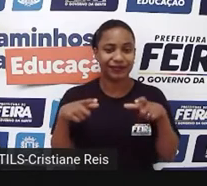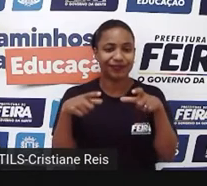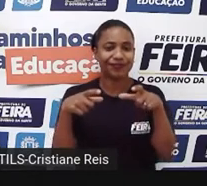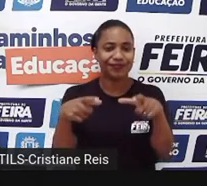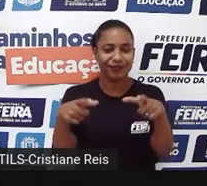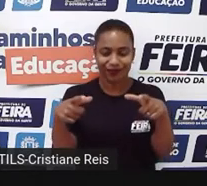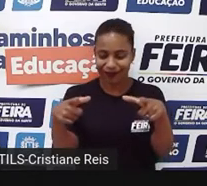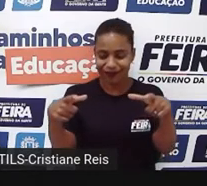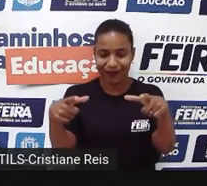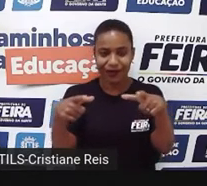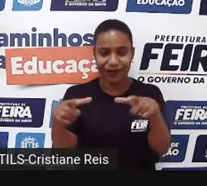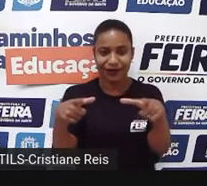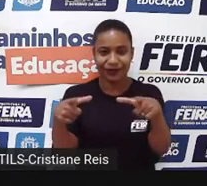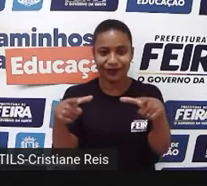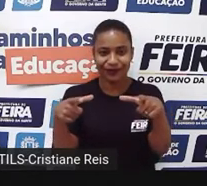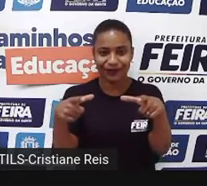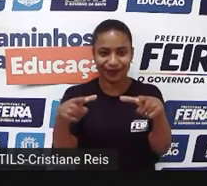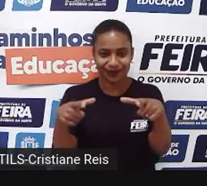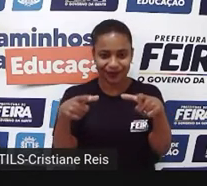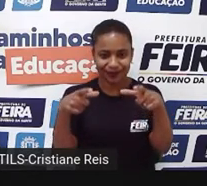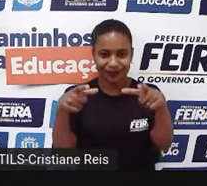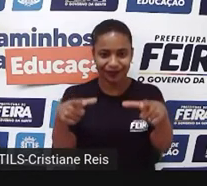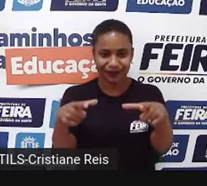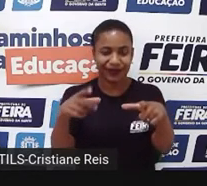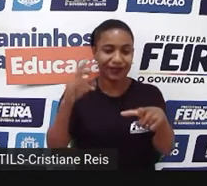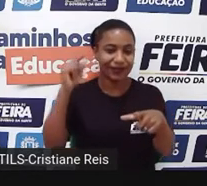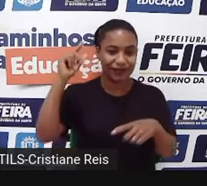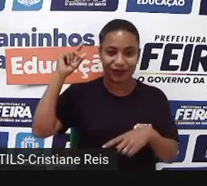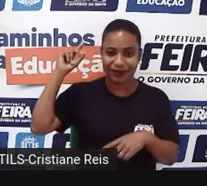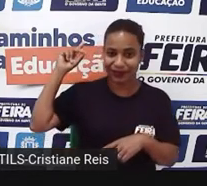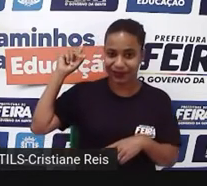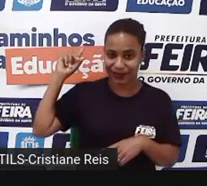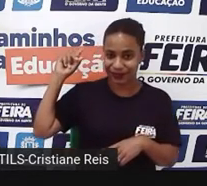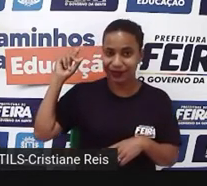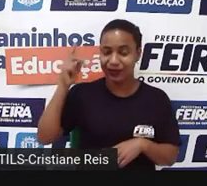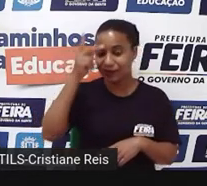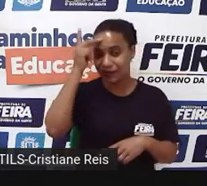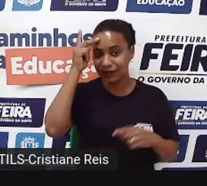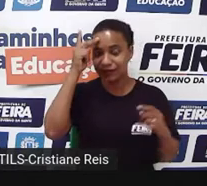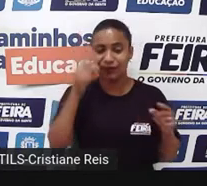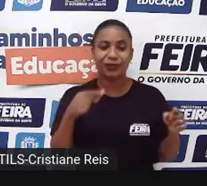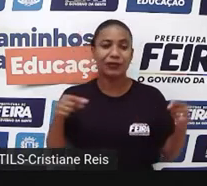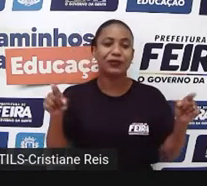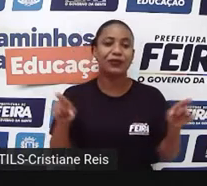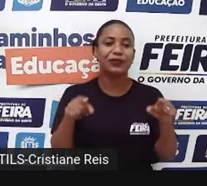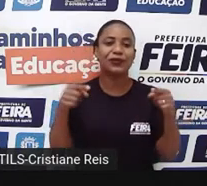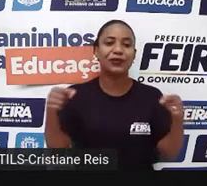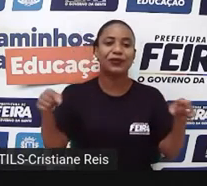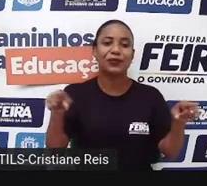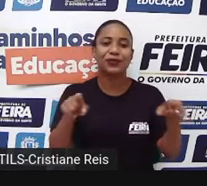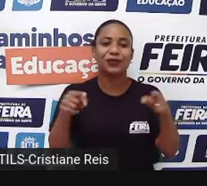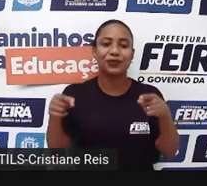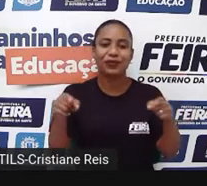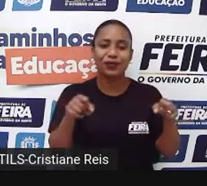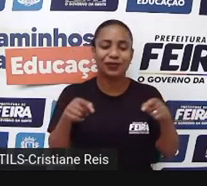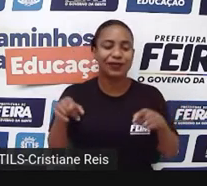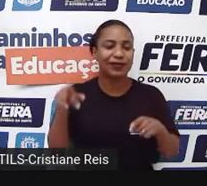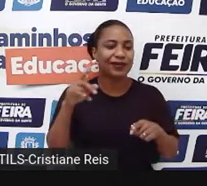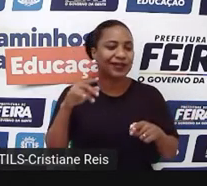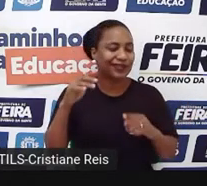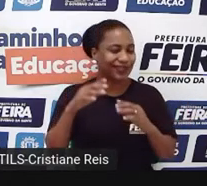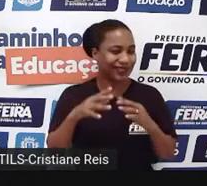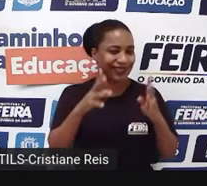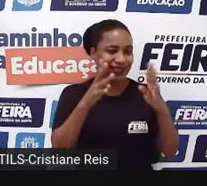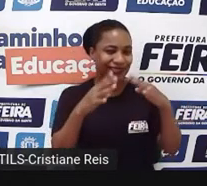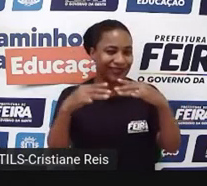é um disco vinil. Há tempos atrás, as pessoas ouviam música nesse tipo de ferramenta, né?